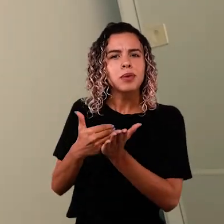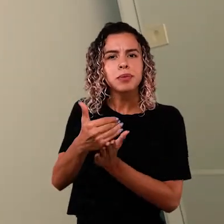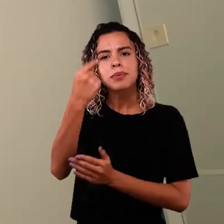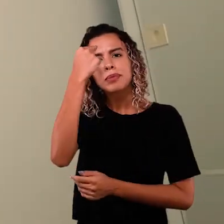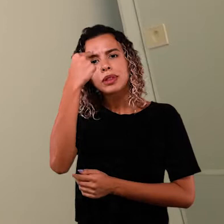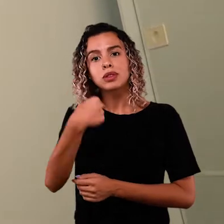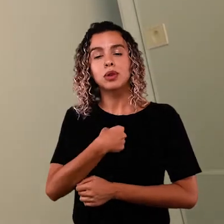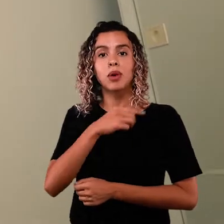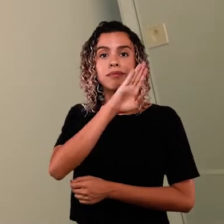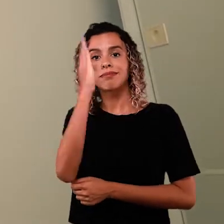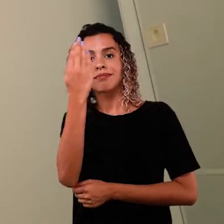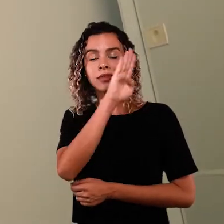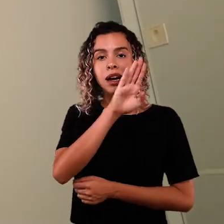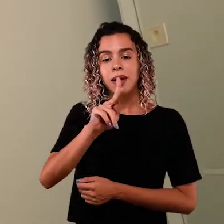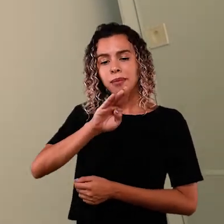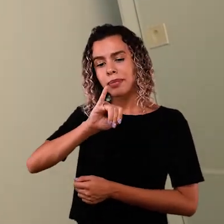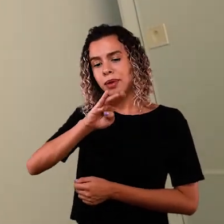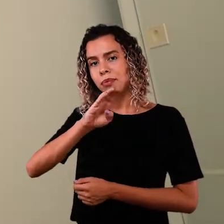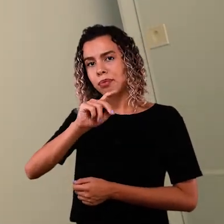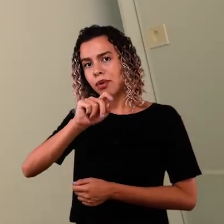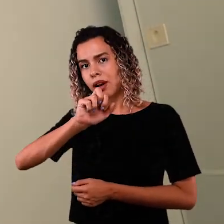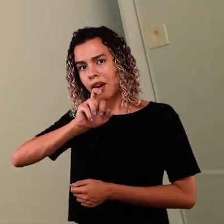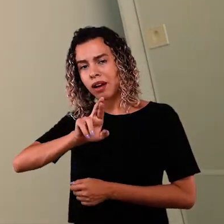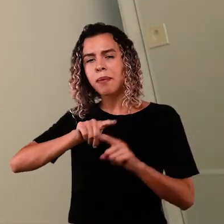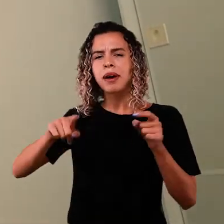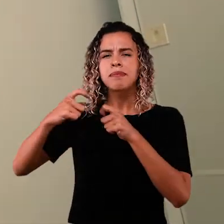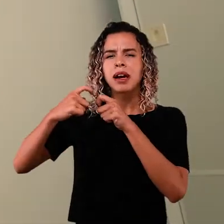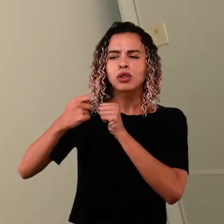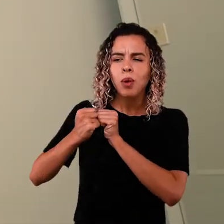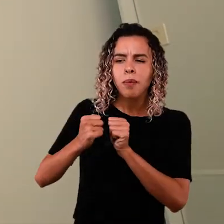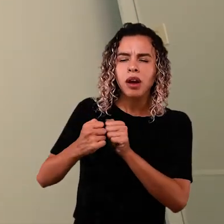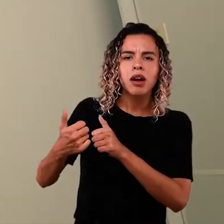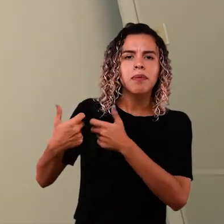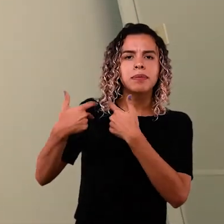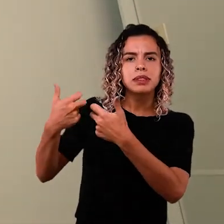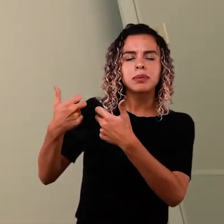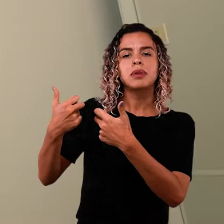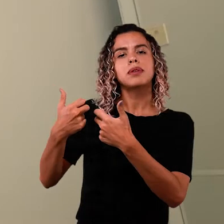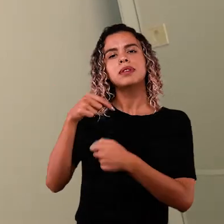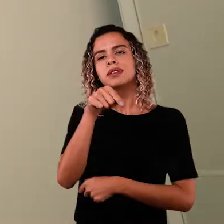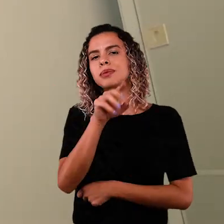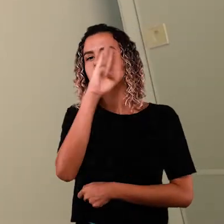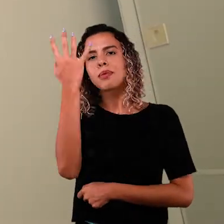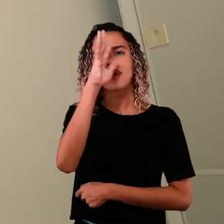possibilidade de eu ser bipolar, mas conforme meu médico foi me acompanhando, ele percebeu que não era bipolaridade, que